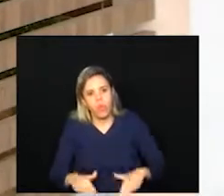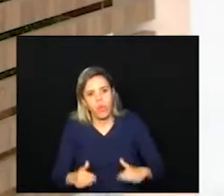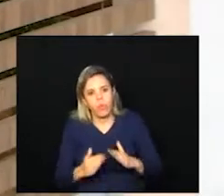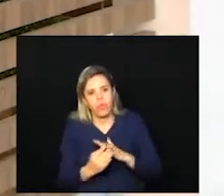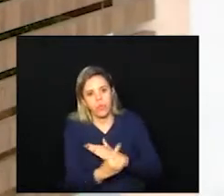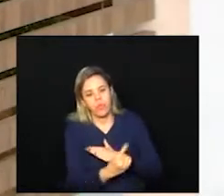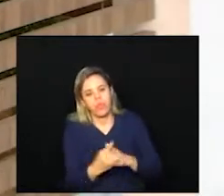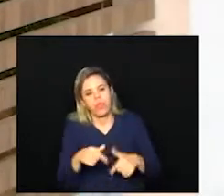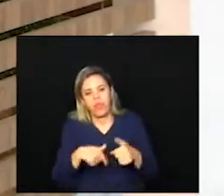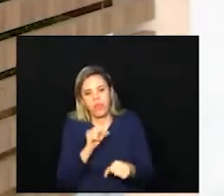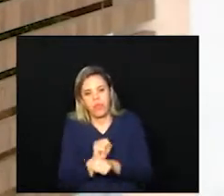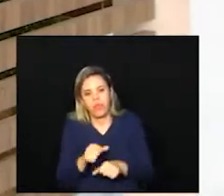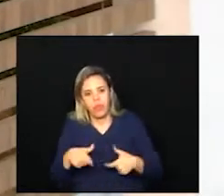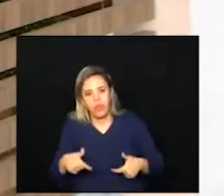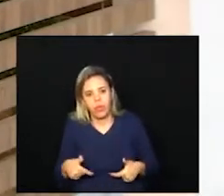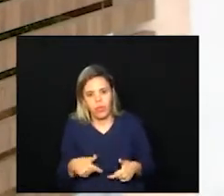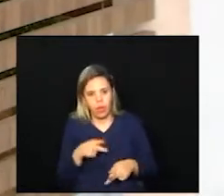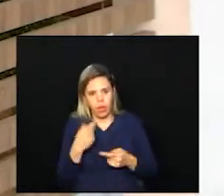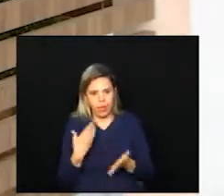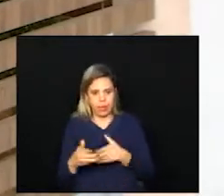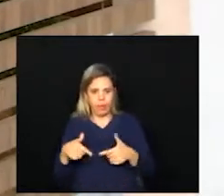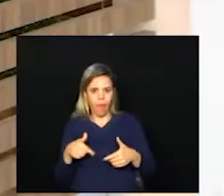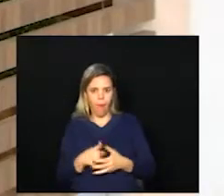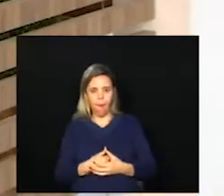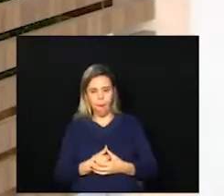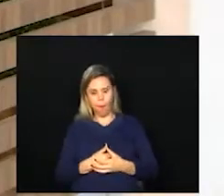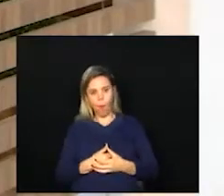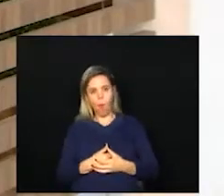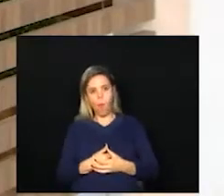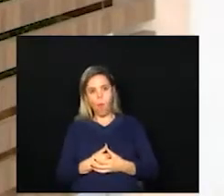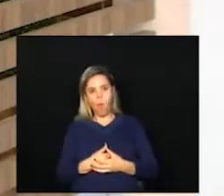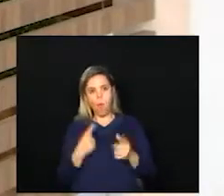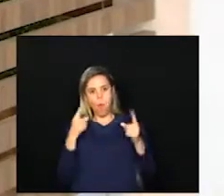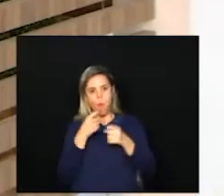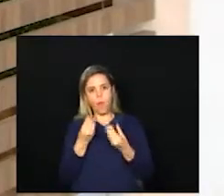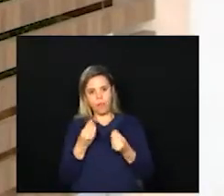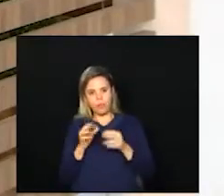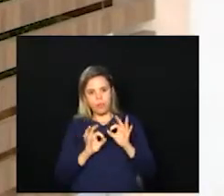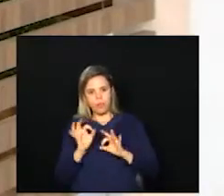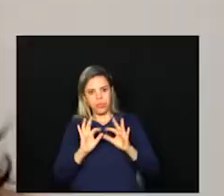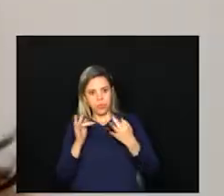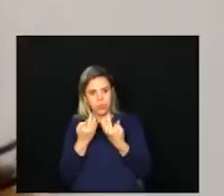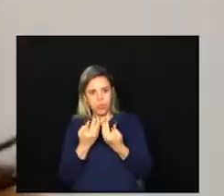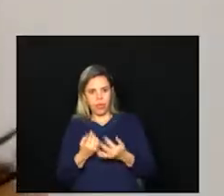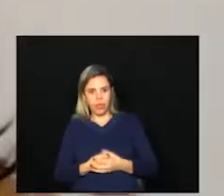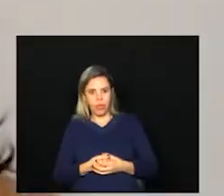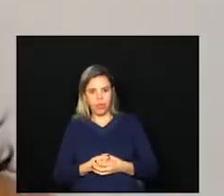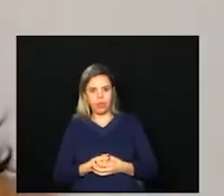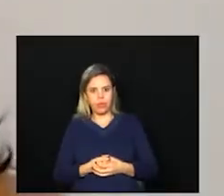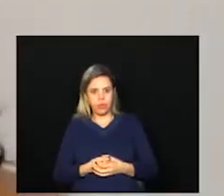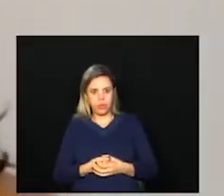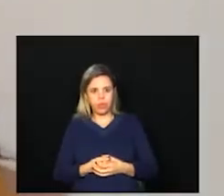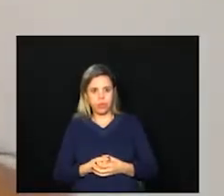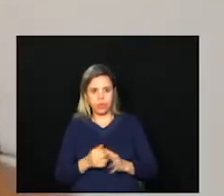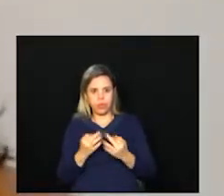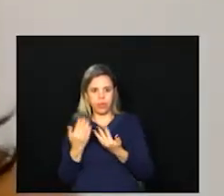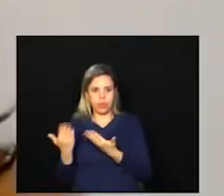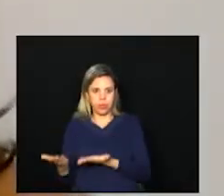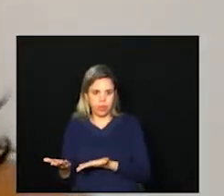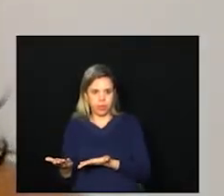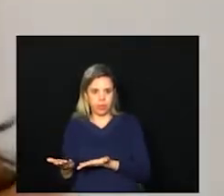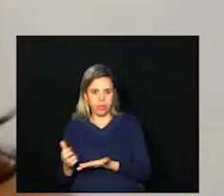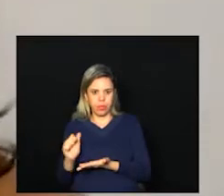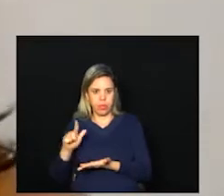casa, parou de trabalhar, muita gente perdeu o emprego, né? Isso dificultou bastante o planejamento familiar. Planejamento familiar